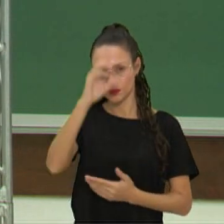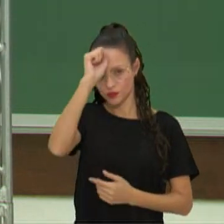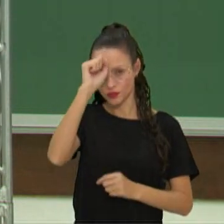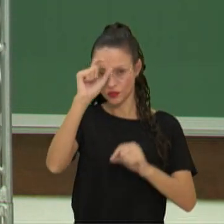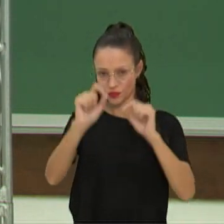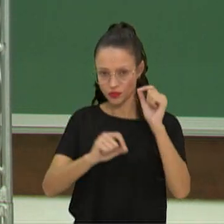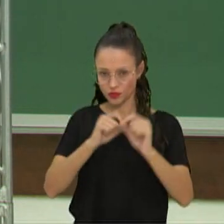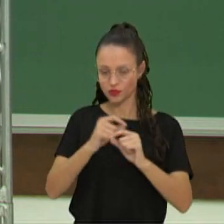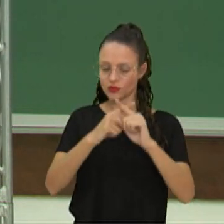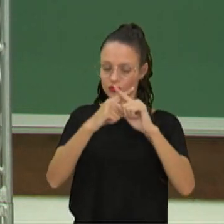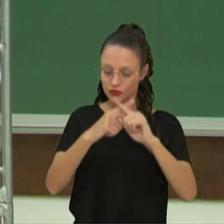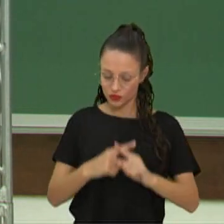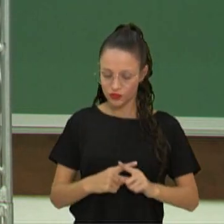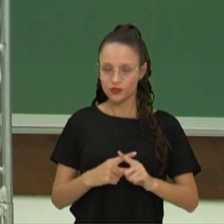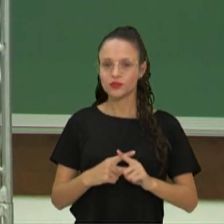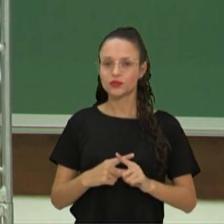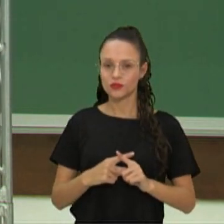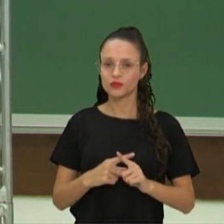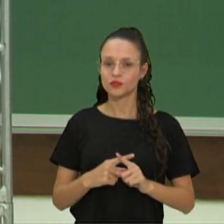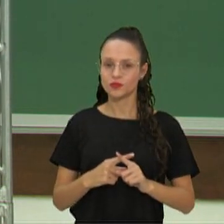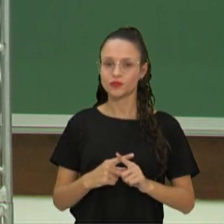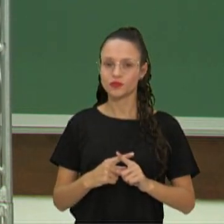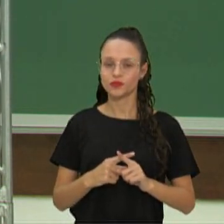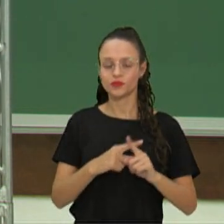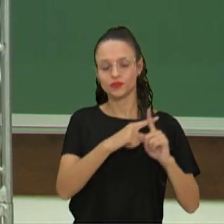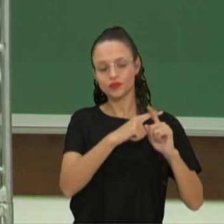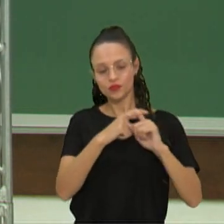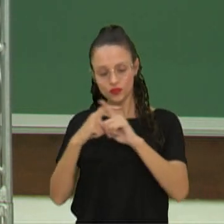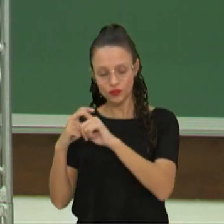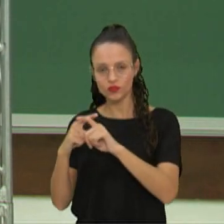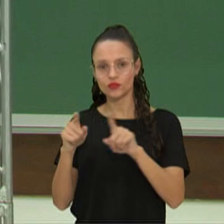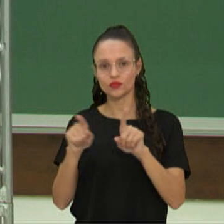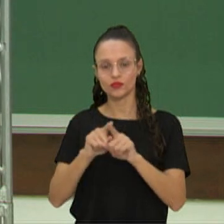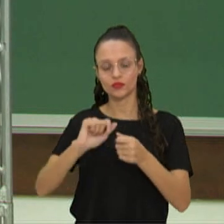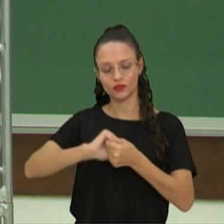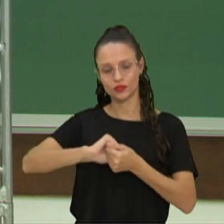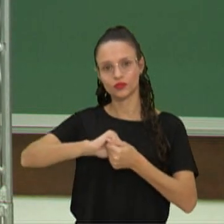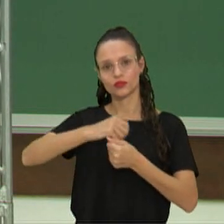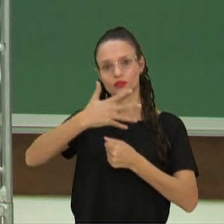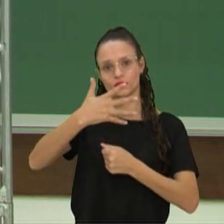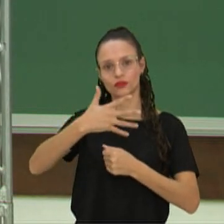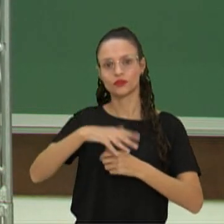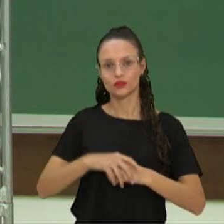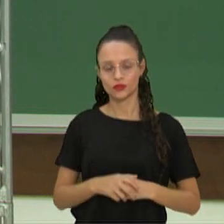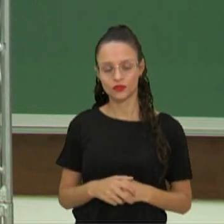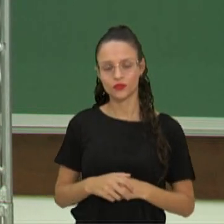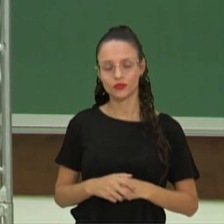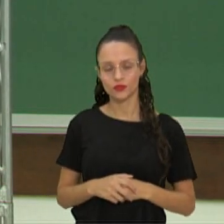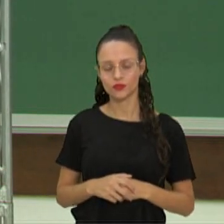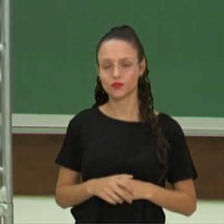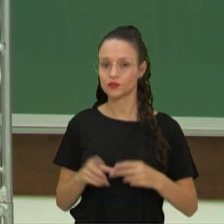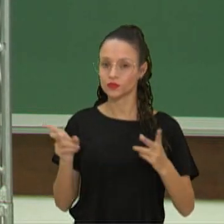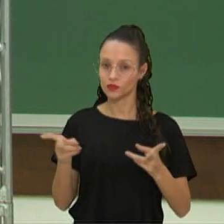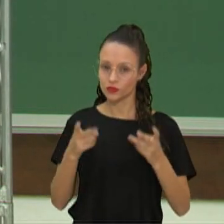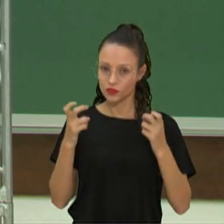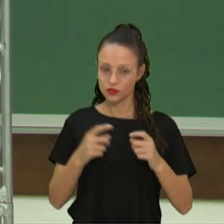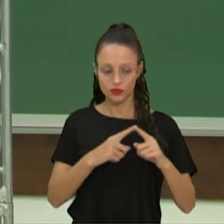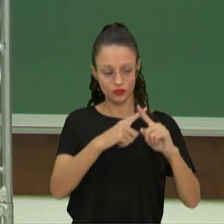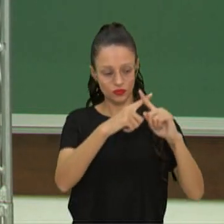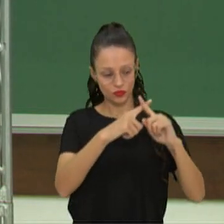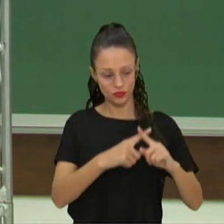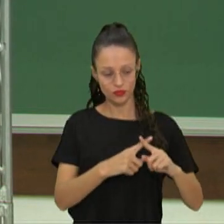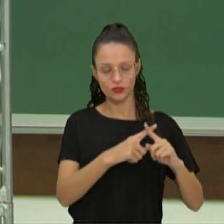retomamos a ideia de multiplicação de polinômios e a ideia de potência, né? O que a gente pode observar é o seguinte: